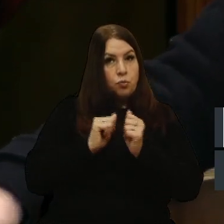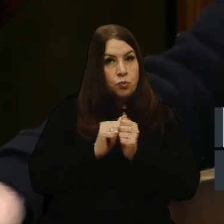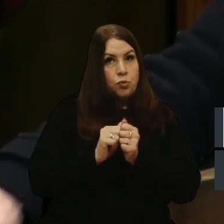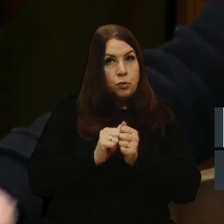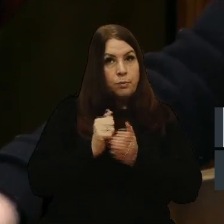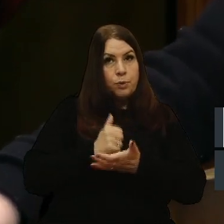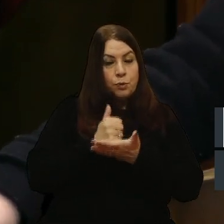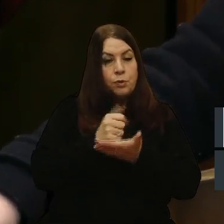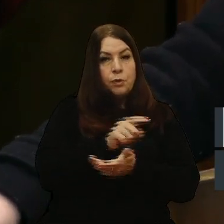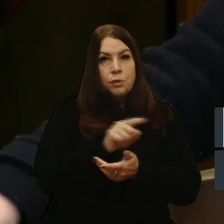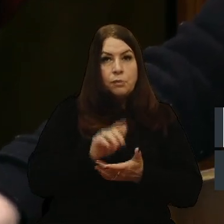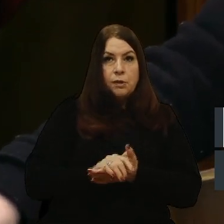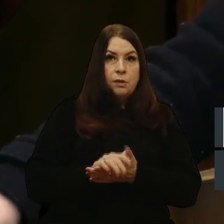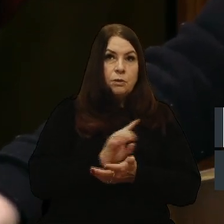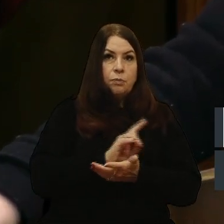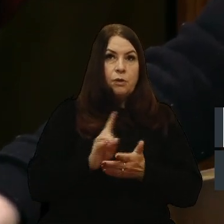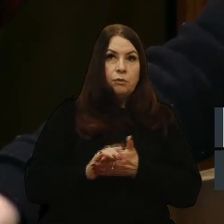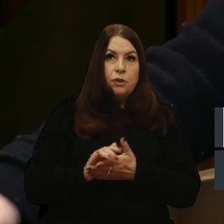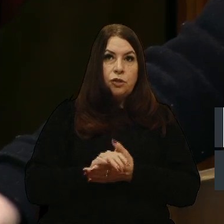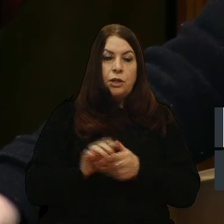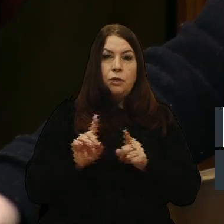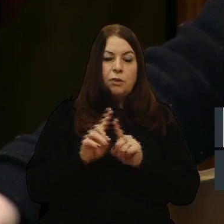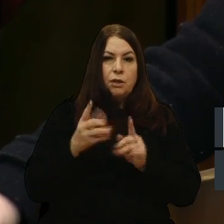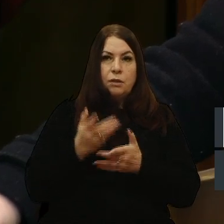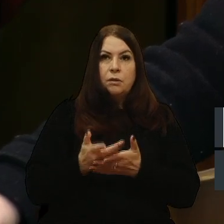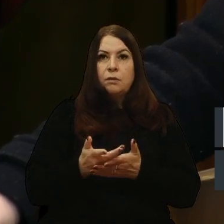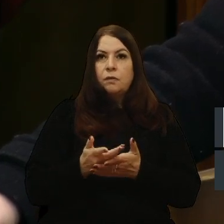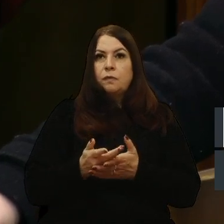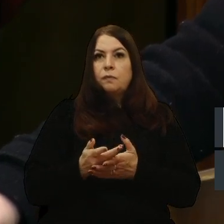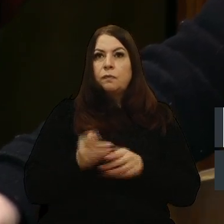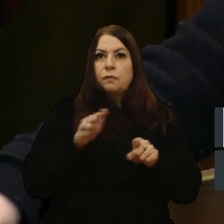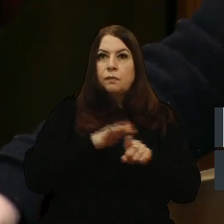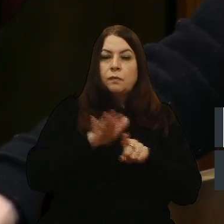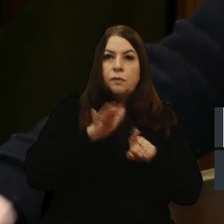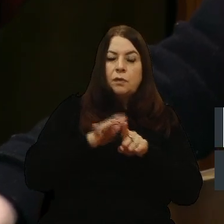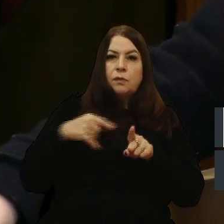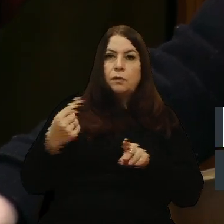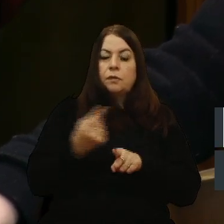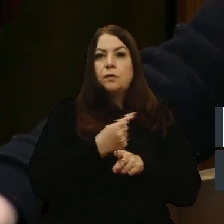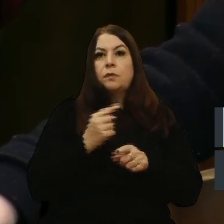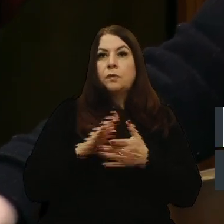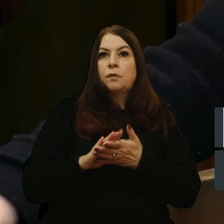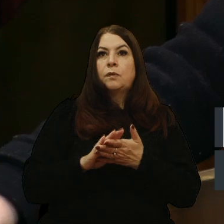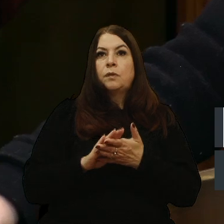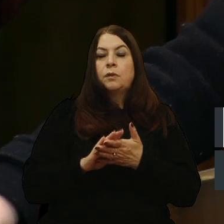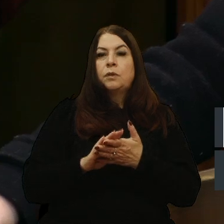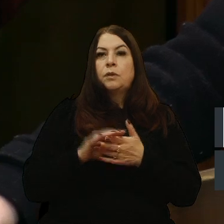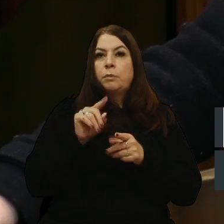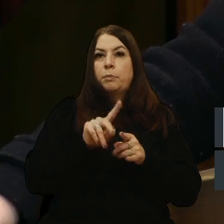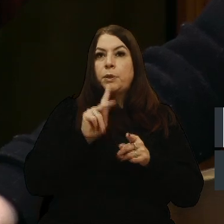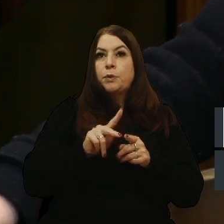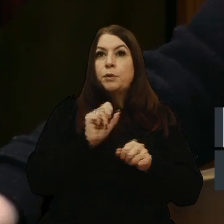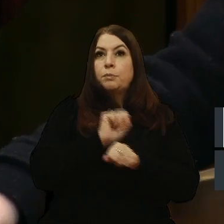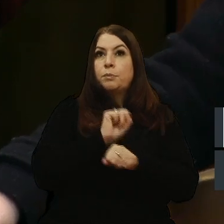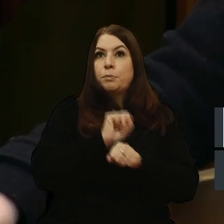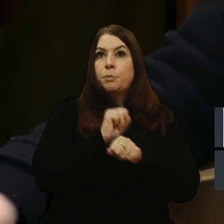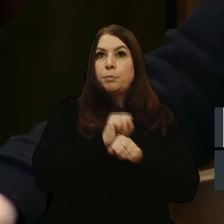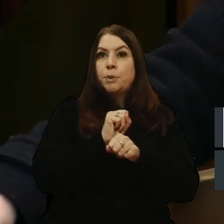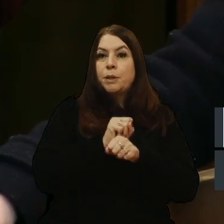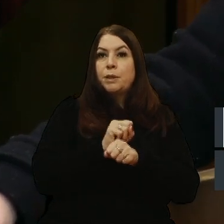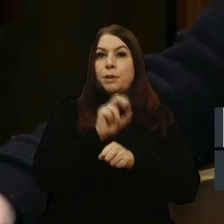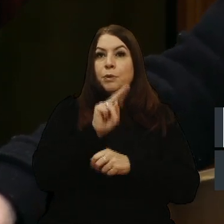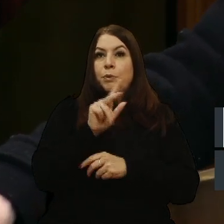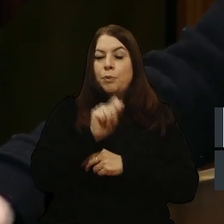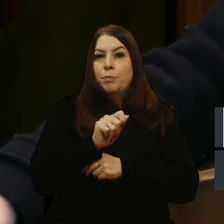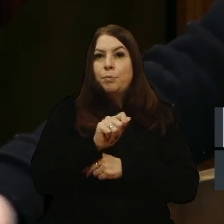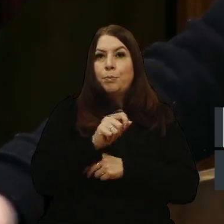minha assessoria também, mas eu particularmente recebi uma demanda para uns 5 leitos, de pessoas que estavam aguardando nas UPAs